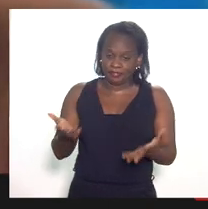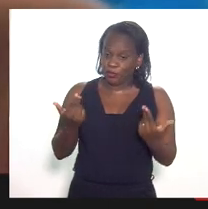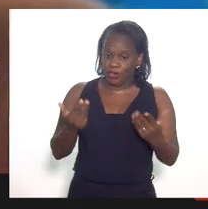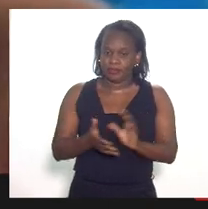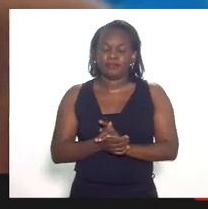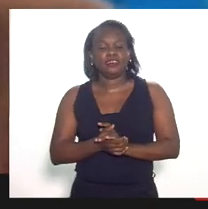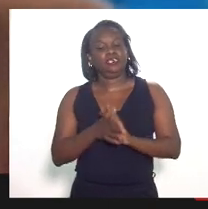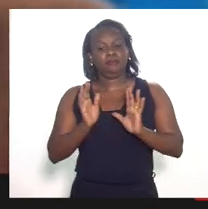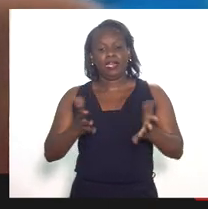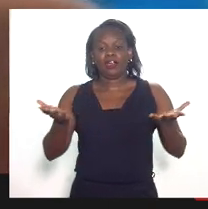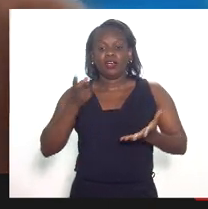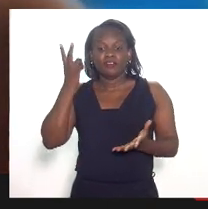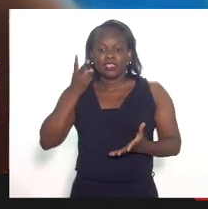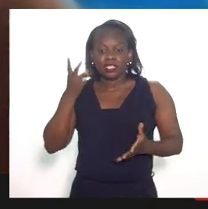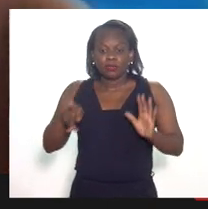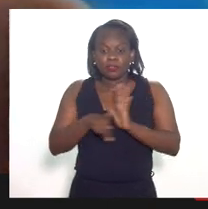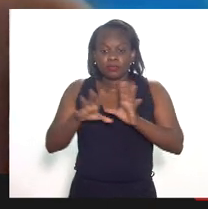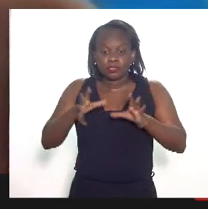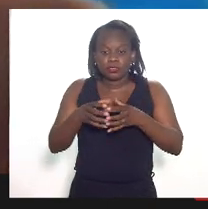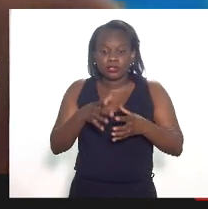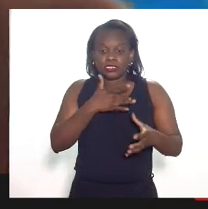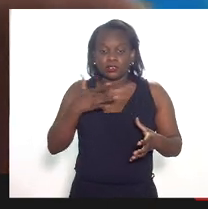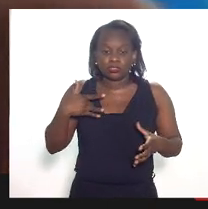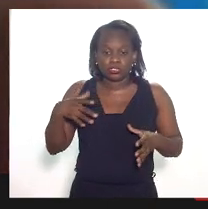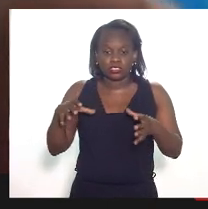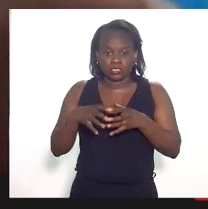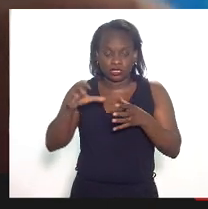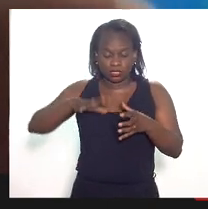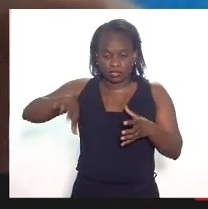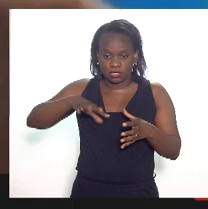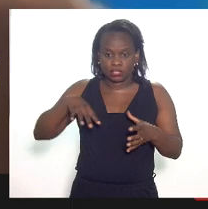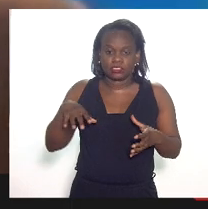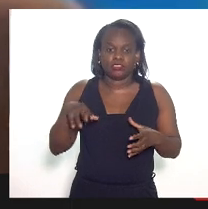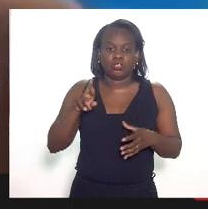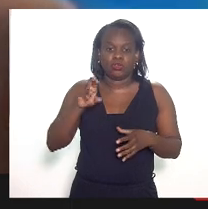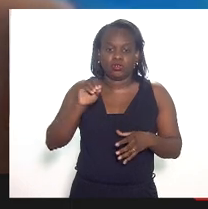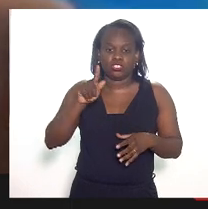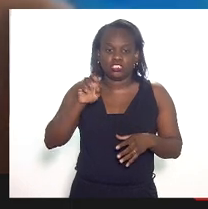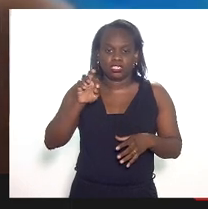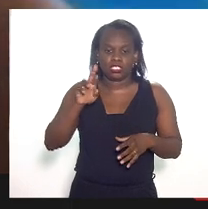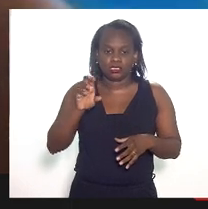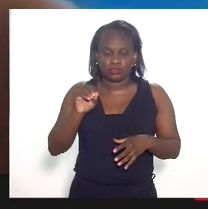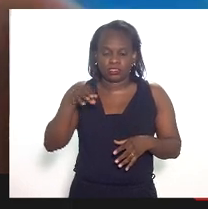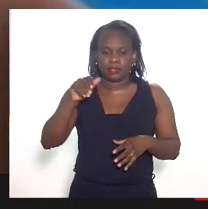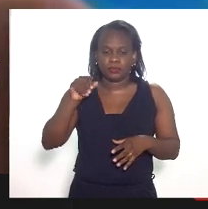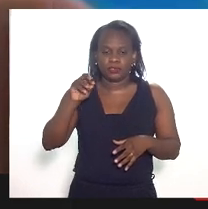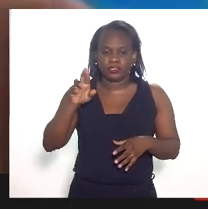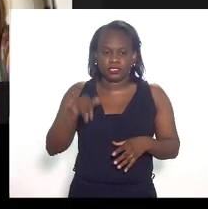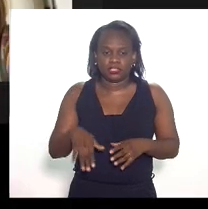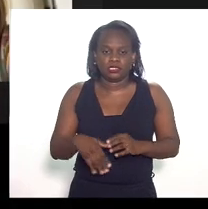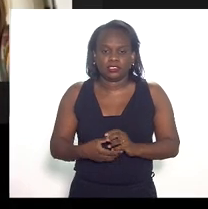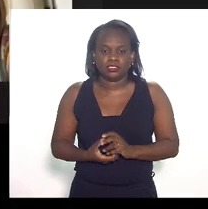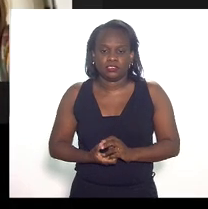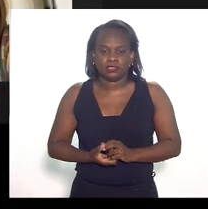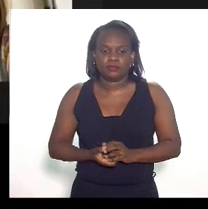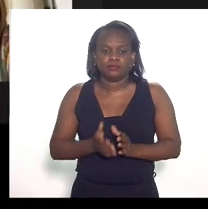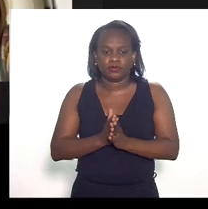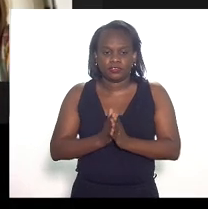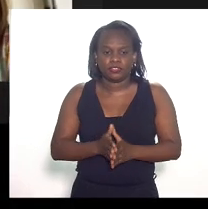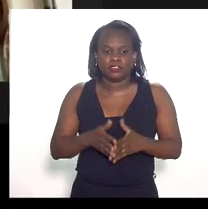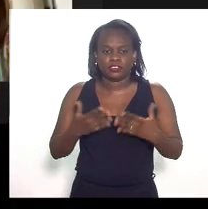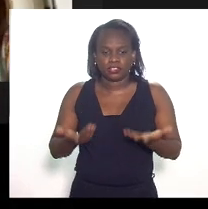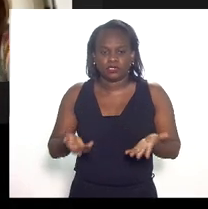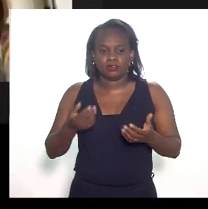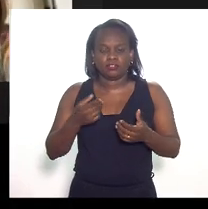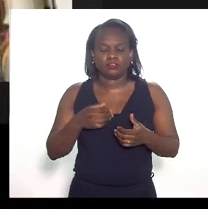o vereador da Comissão de Saúde aqui da Câmara, vereador Rogério Amorim, por favor. Bem, antes de mais nada, eu